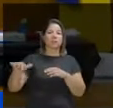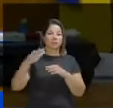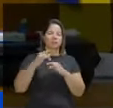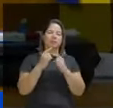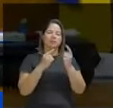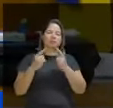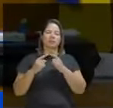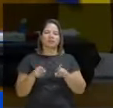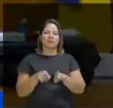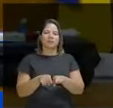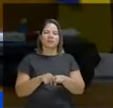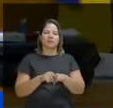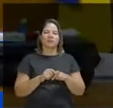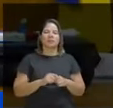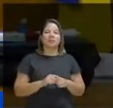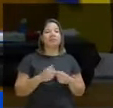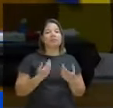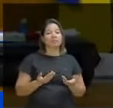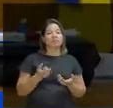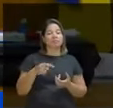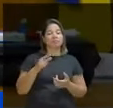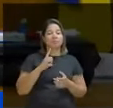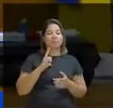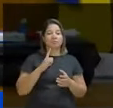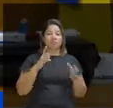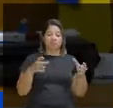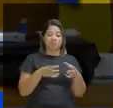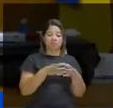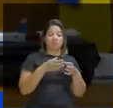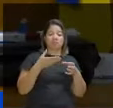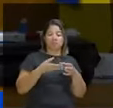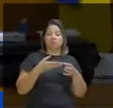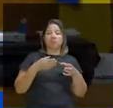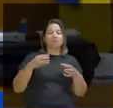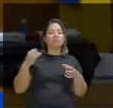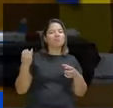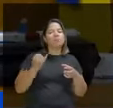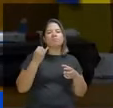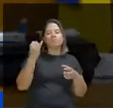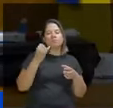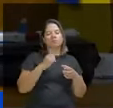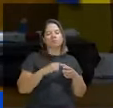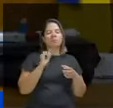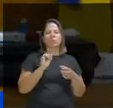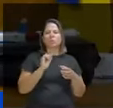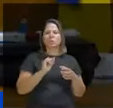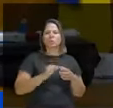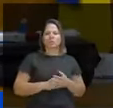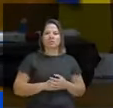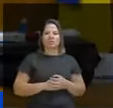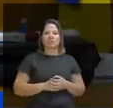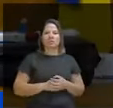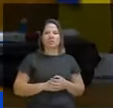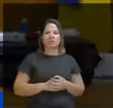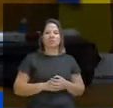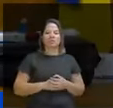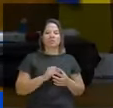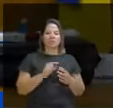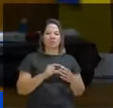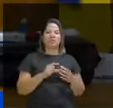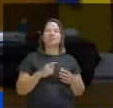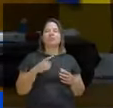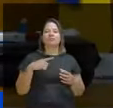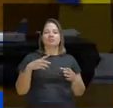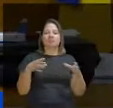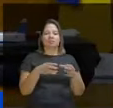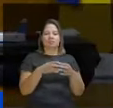quanto administrativo. A ouvidoria hoje é aquela unidade que fica ligada, digamos,